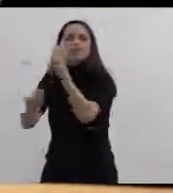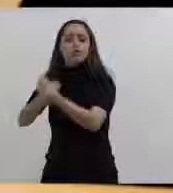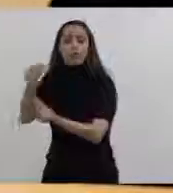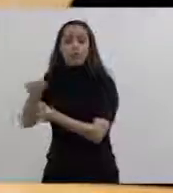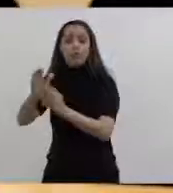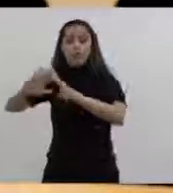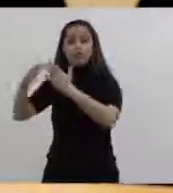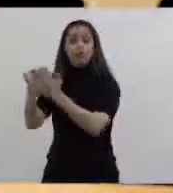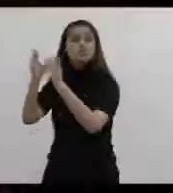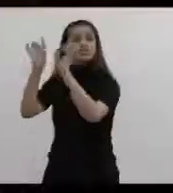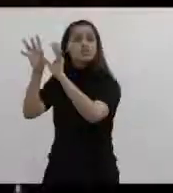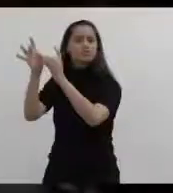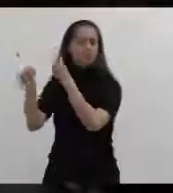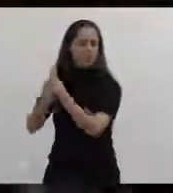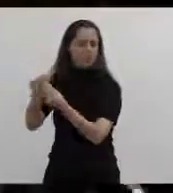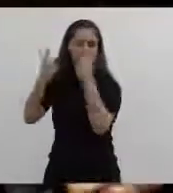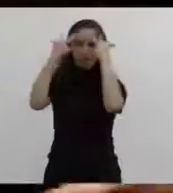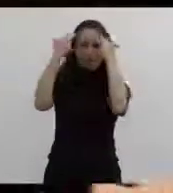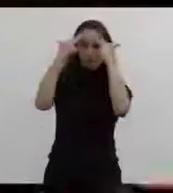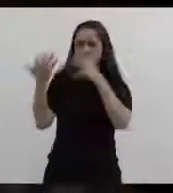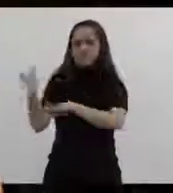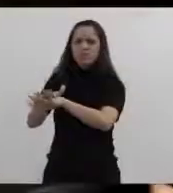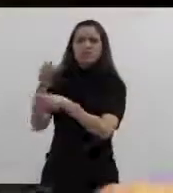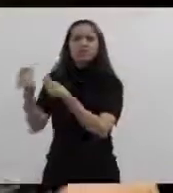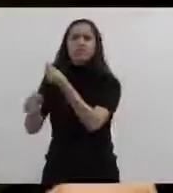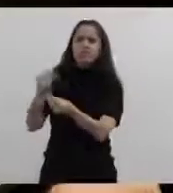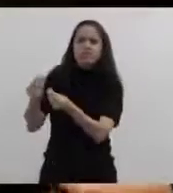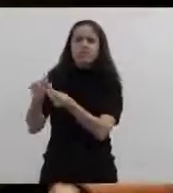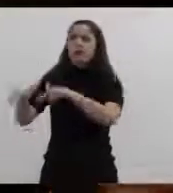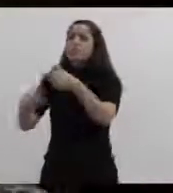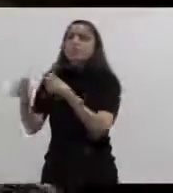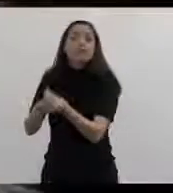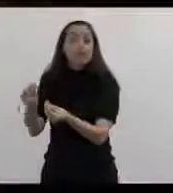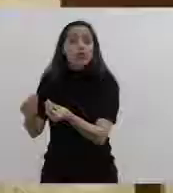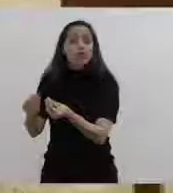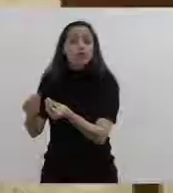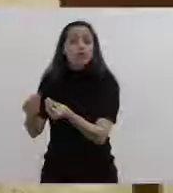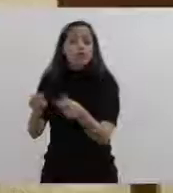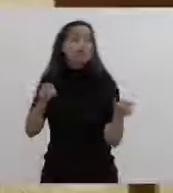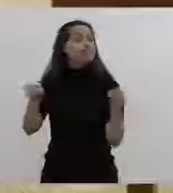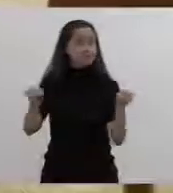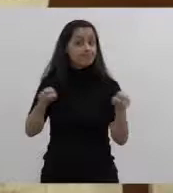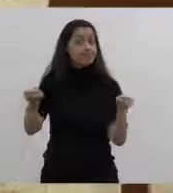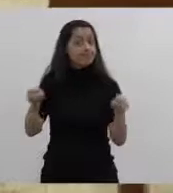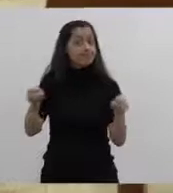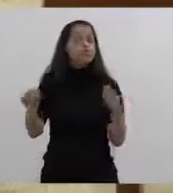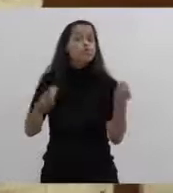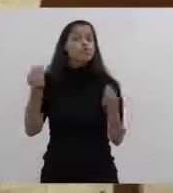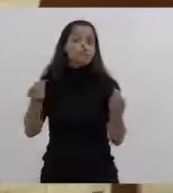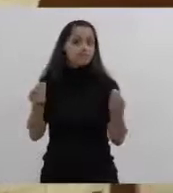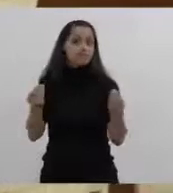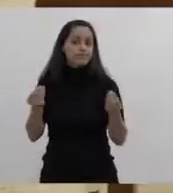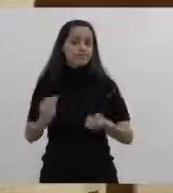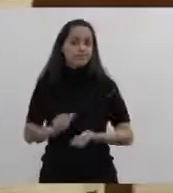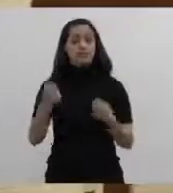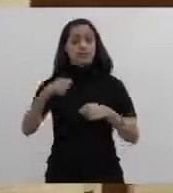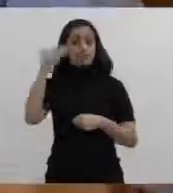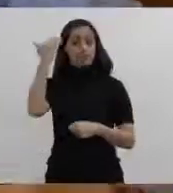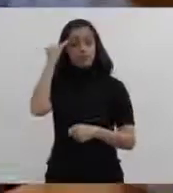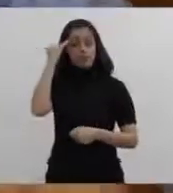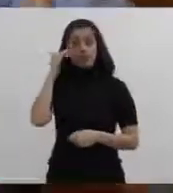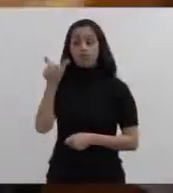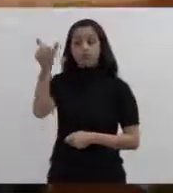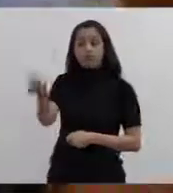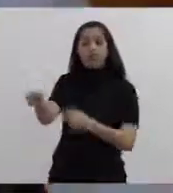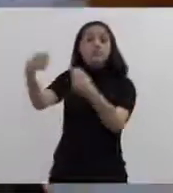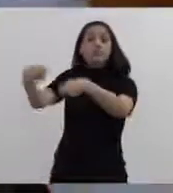escola especial, a escola comum, as técnicas, tudo o que acontece dentro de um sistema educacional. Esteban. Isso